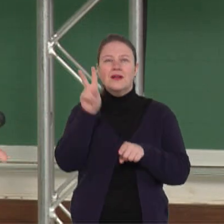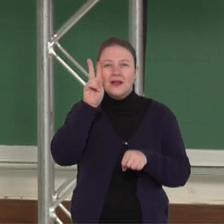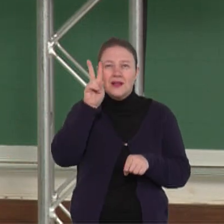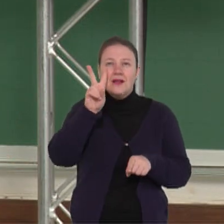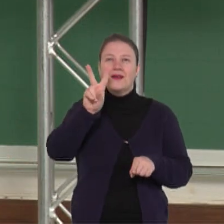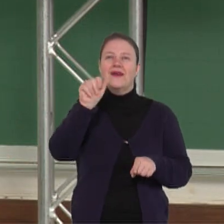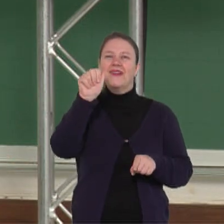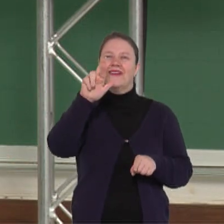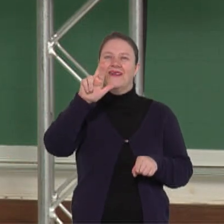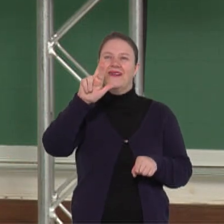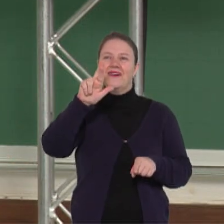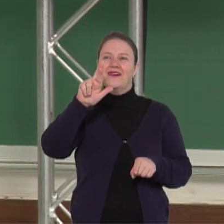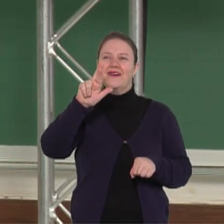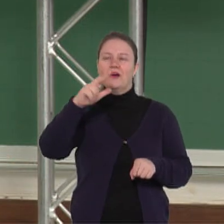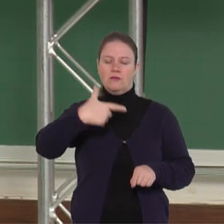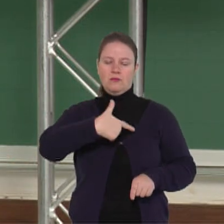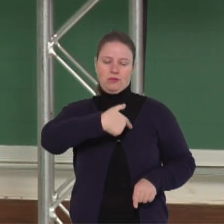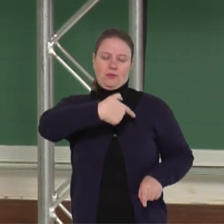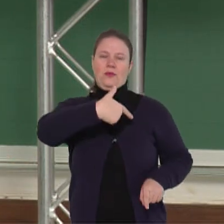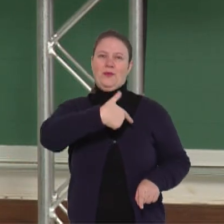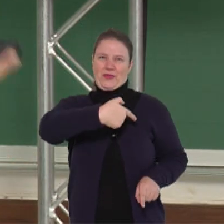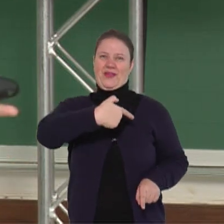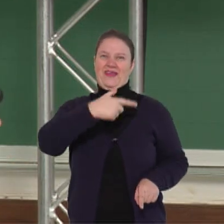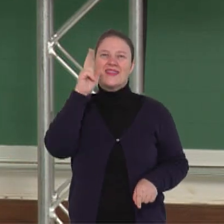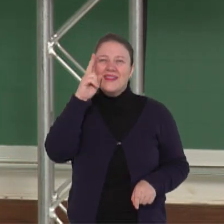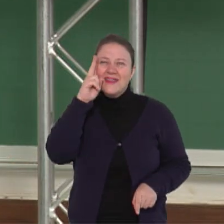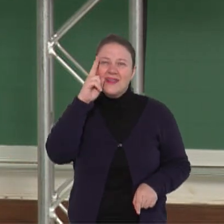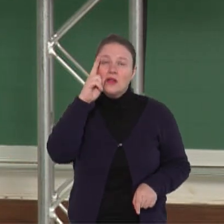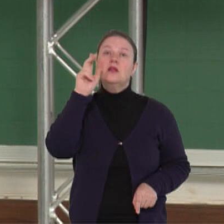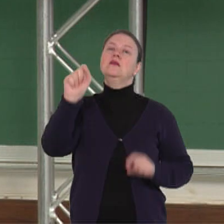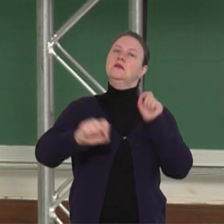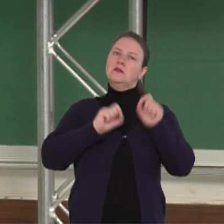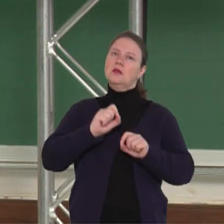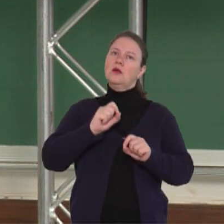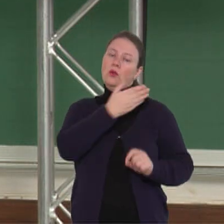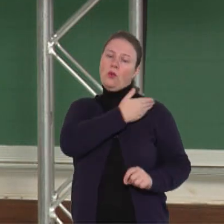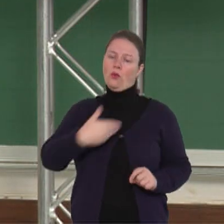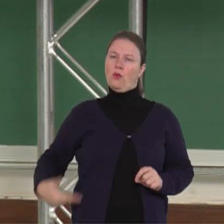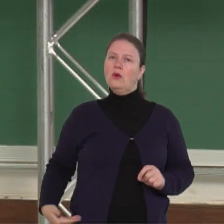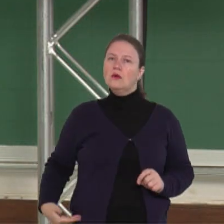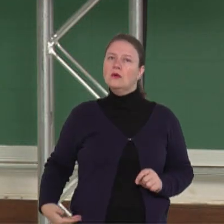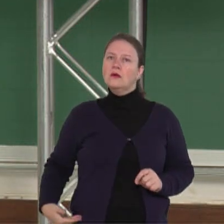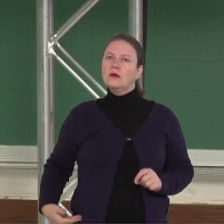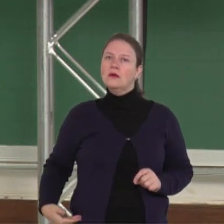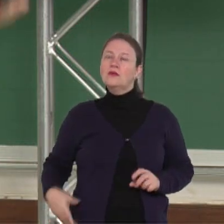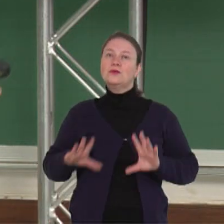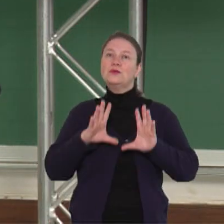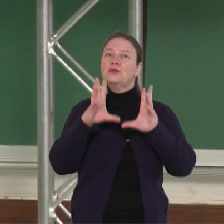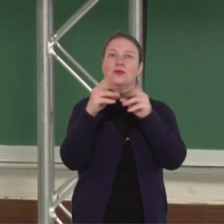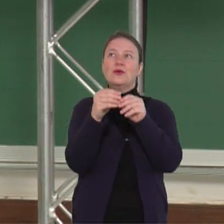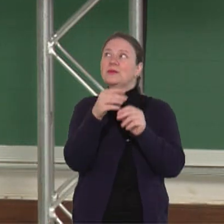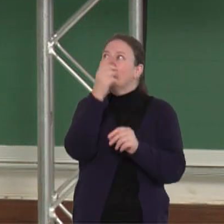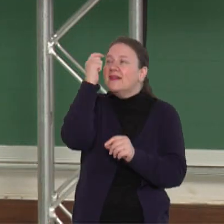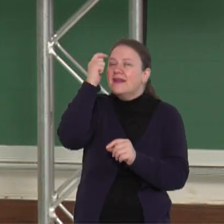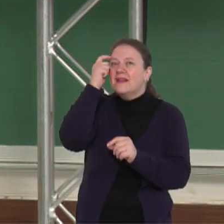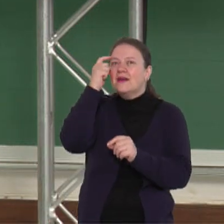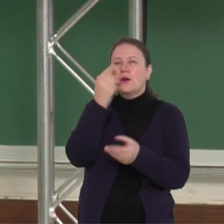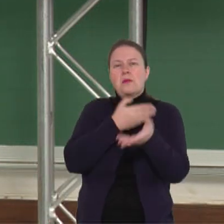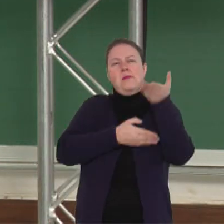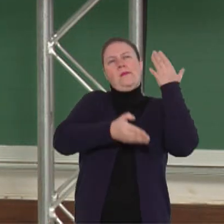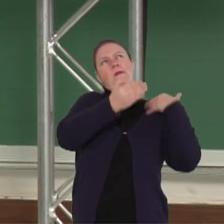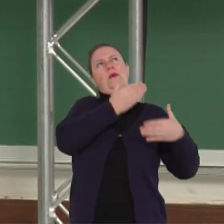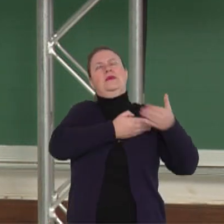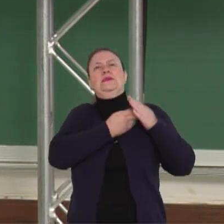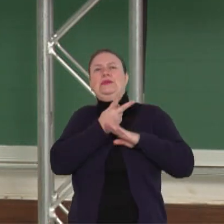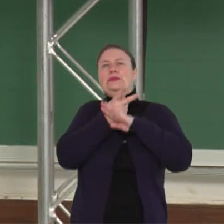Getúlio Vargas? O salvador da pátria, né? O governante do povo. Então esse retorno ao passado, essa busca